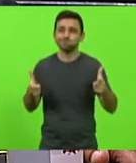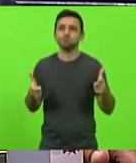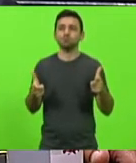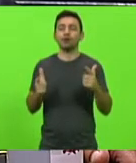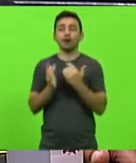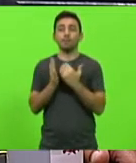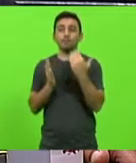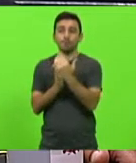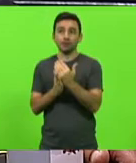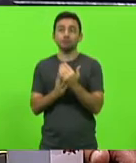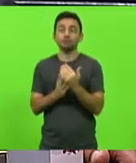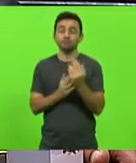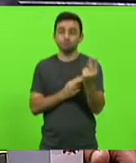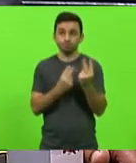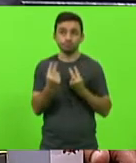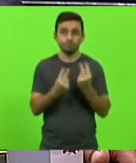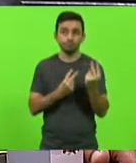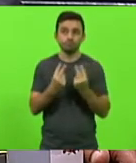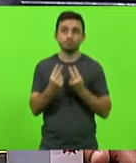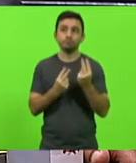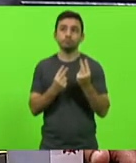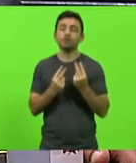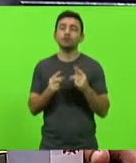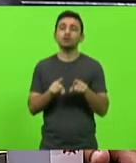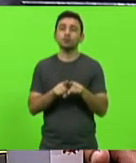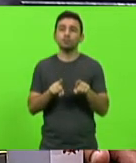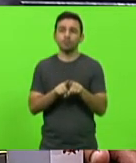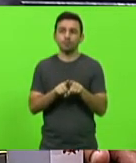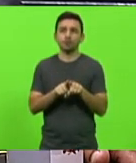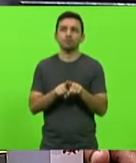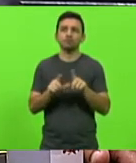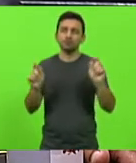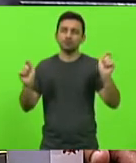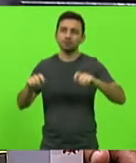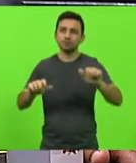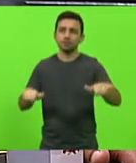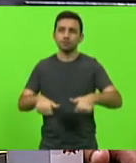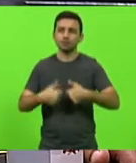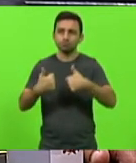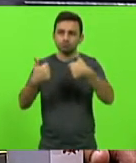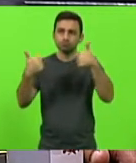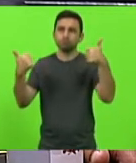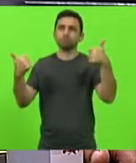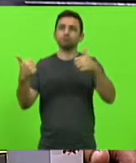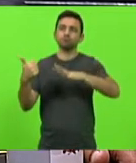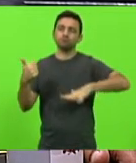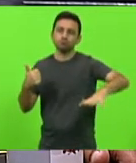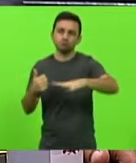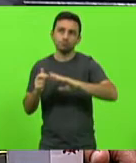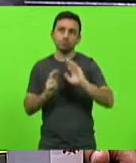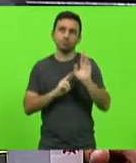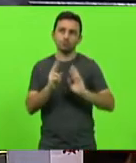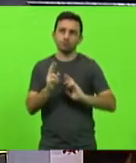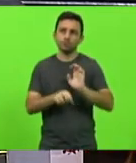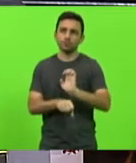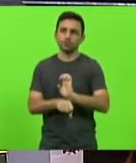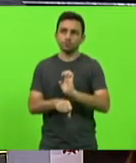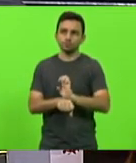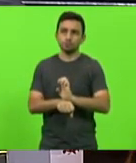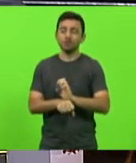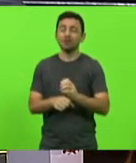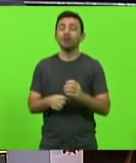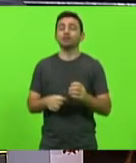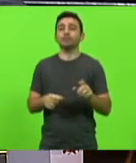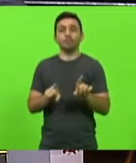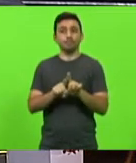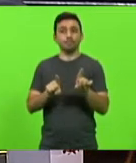faixas adicionais e vai trazer melhorias para a nossa rodovia estadual. Mas, ao mesmo tempo,